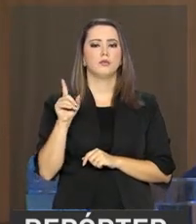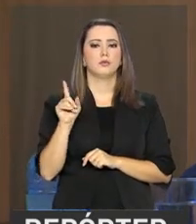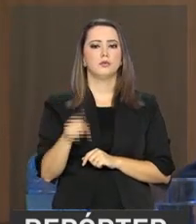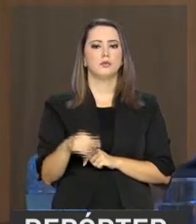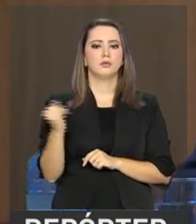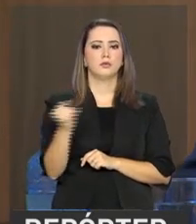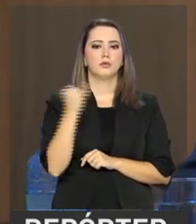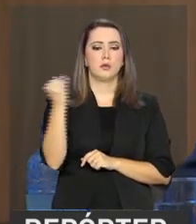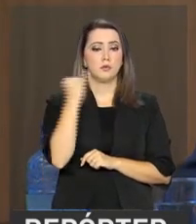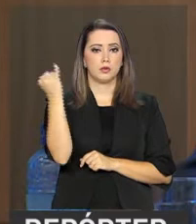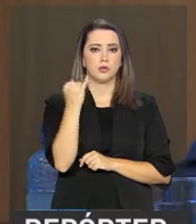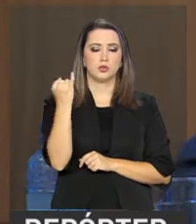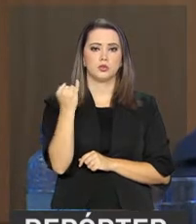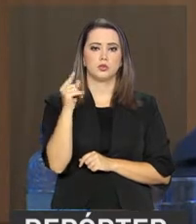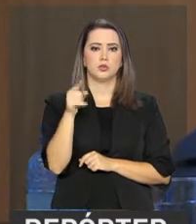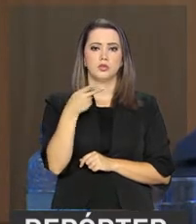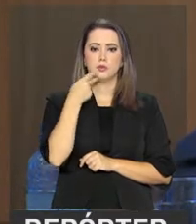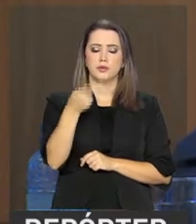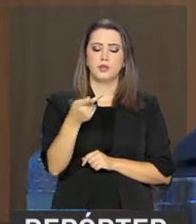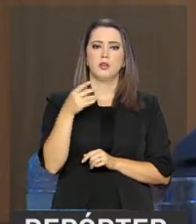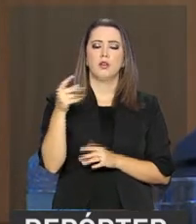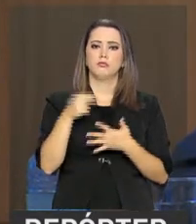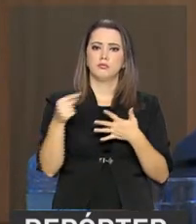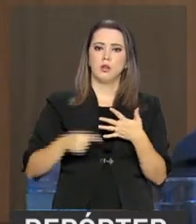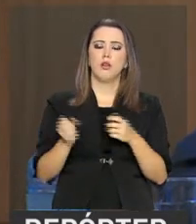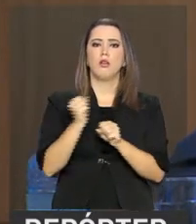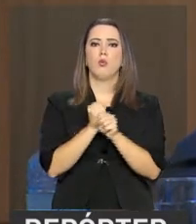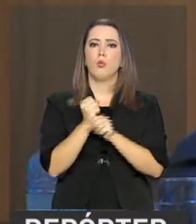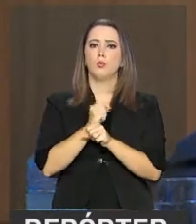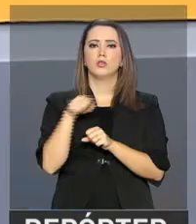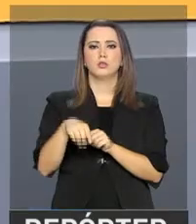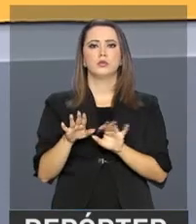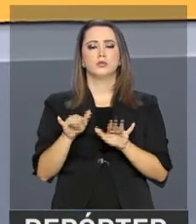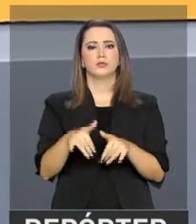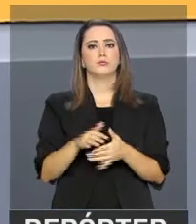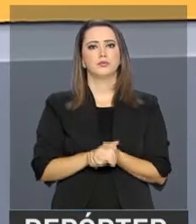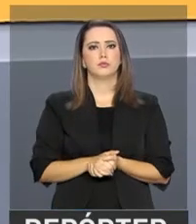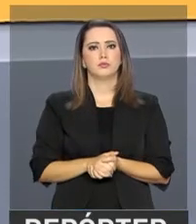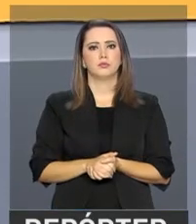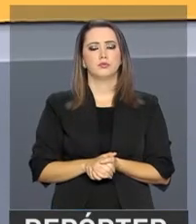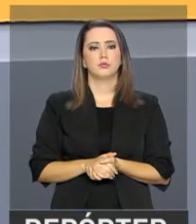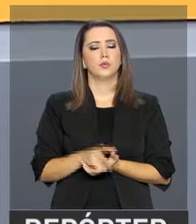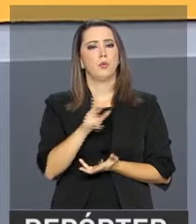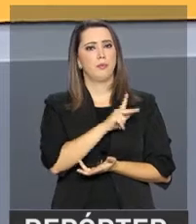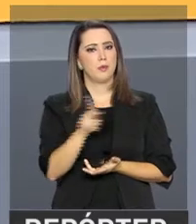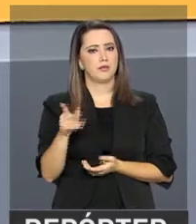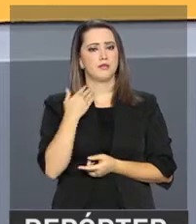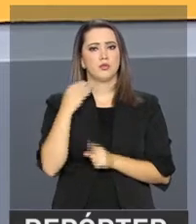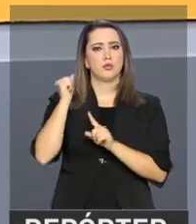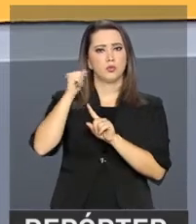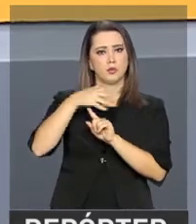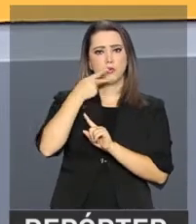extremamente relevantes para descrever o ano que se passou e largou de fay lembrou que a inflação